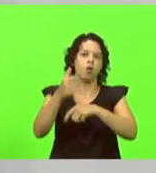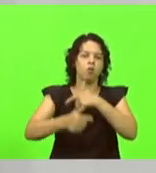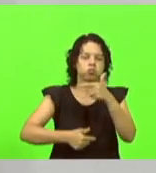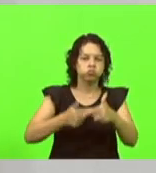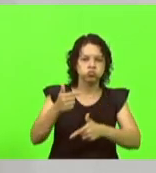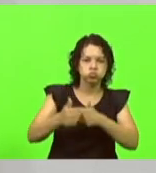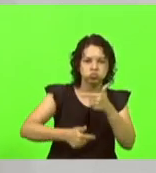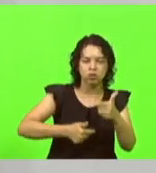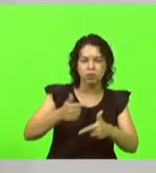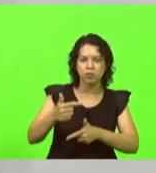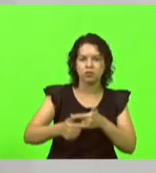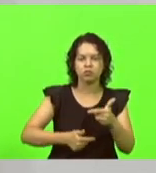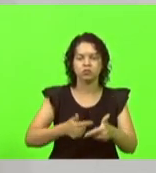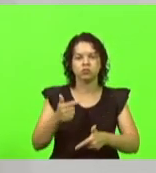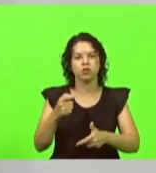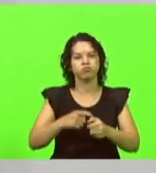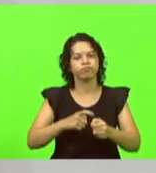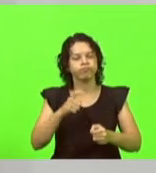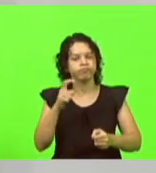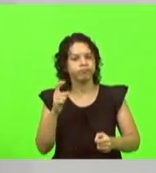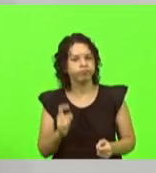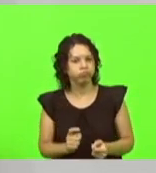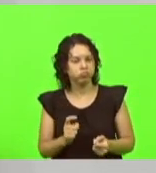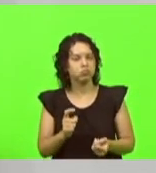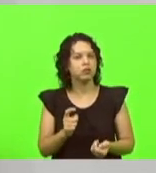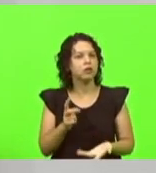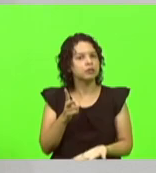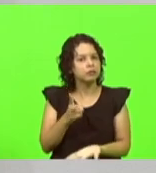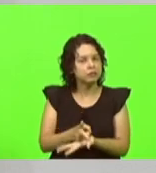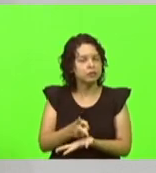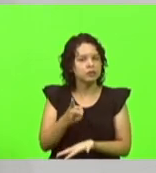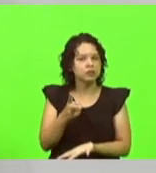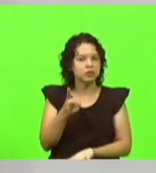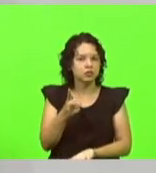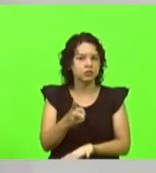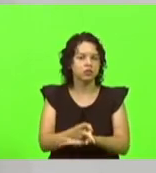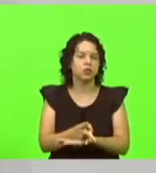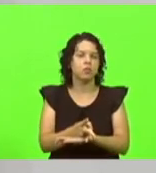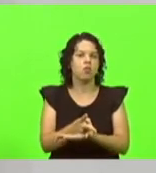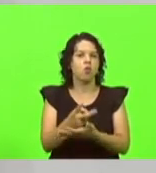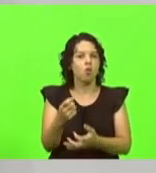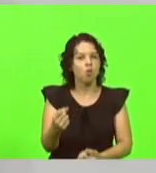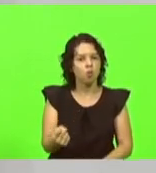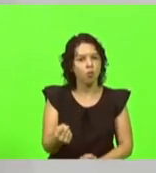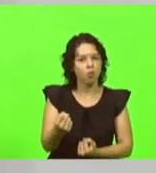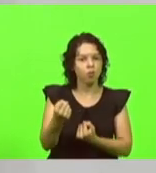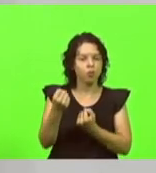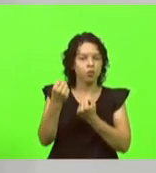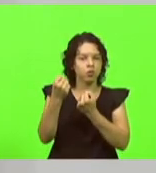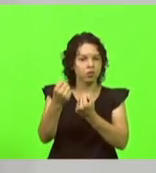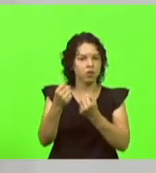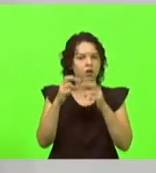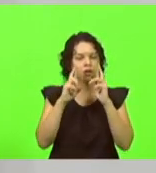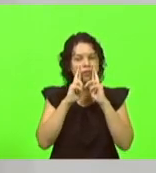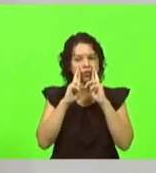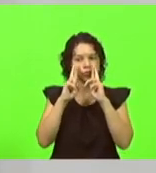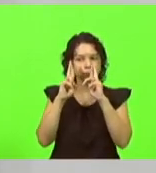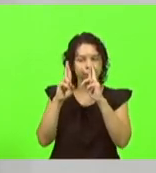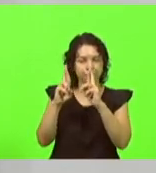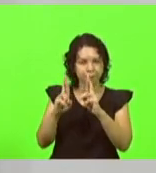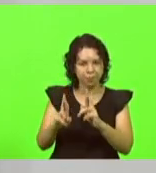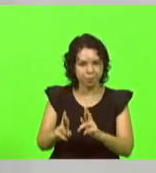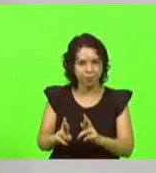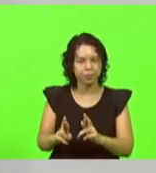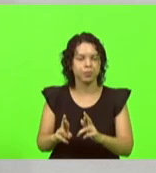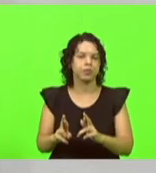independente, mas sempre com um poder que respeitosamente